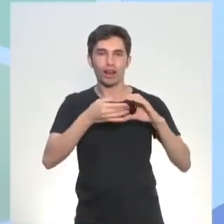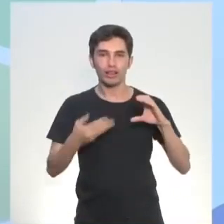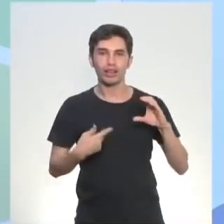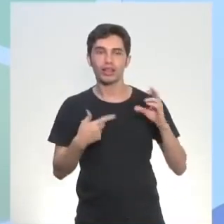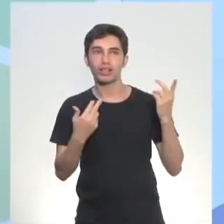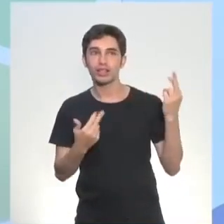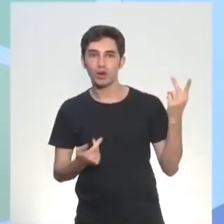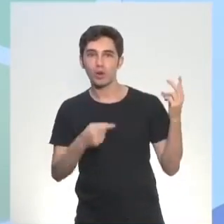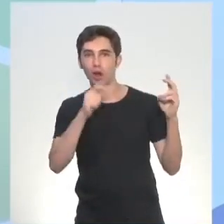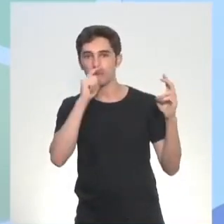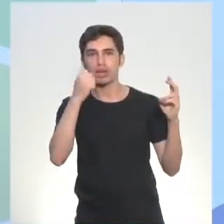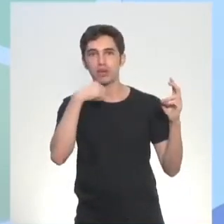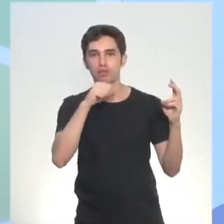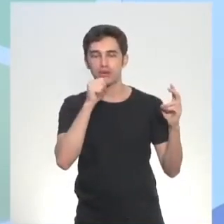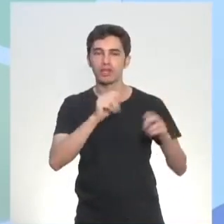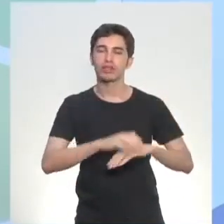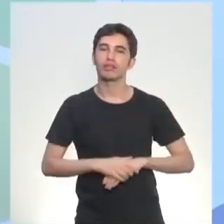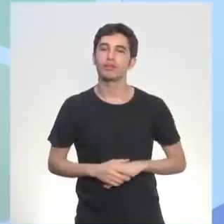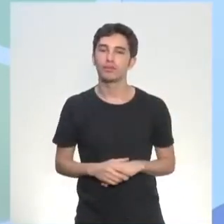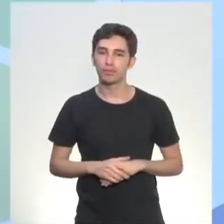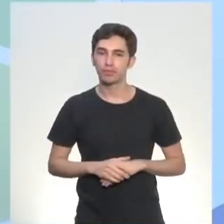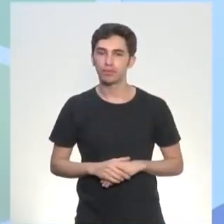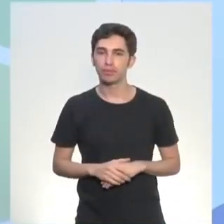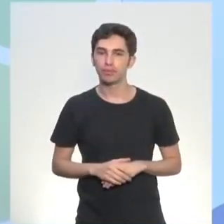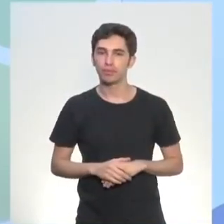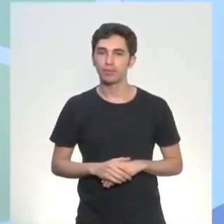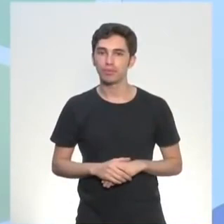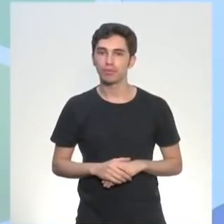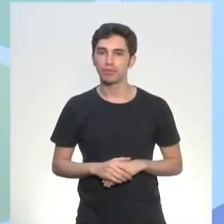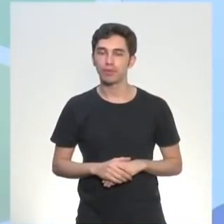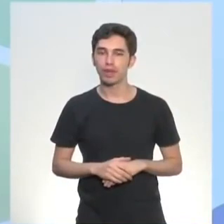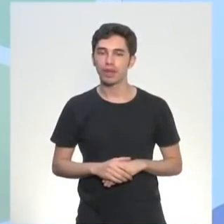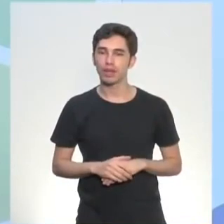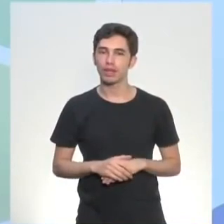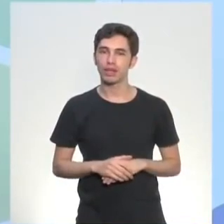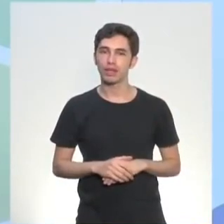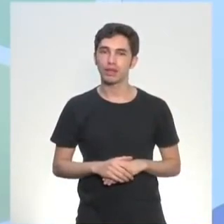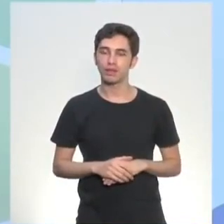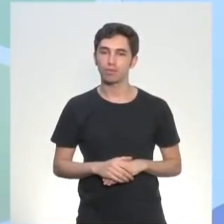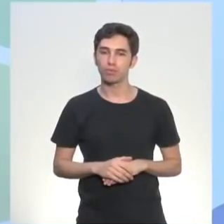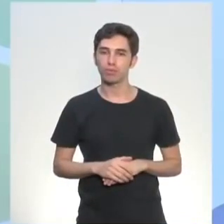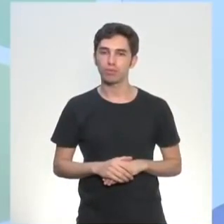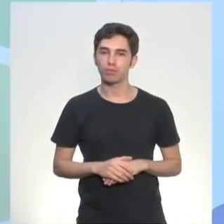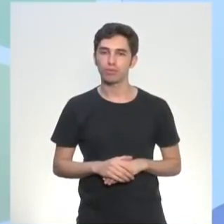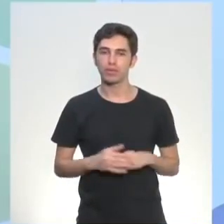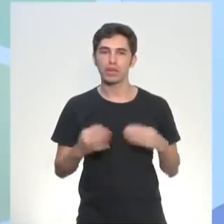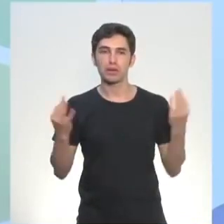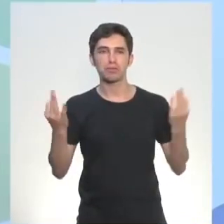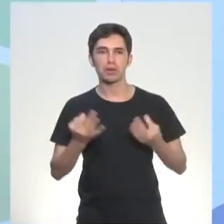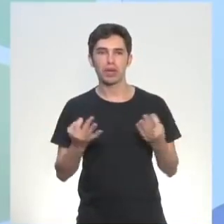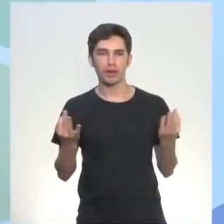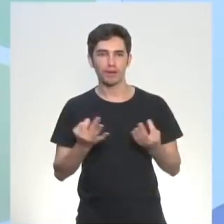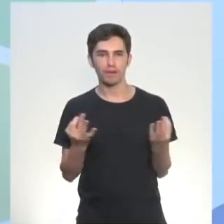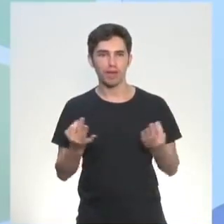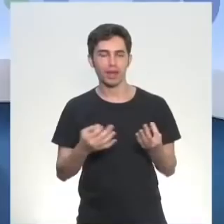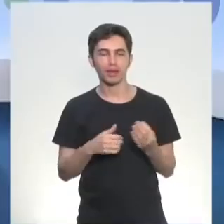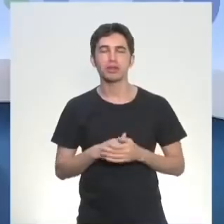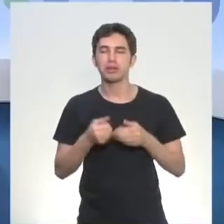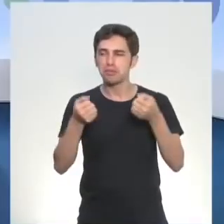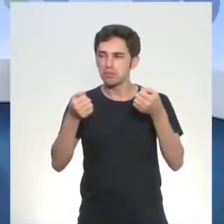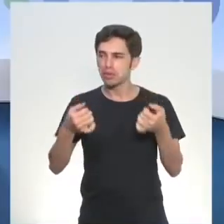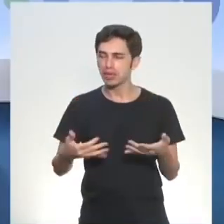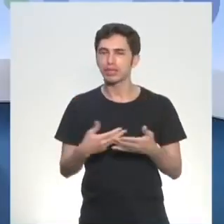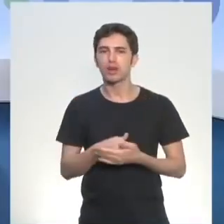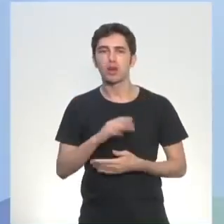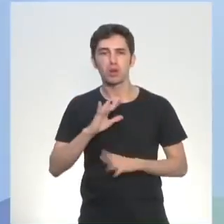Pei Ibopeva, Sali Júnior, transmissão de células características, De pai para Perfeito. filho. Aí, Olha só,